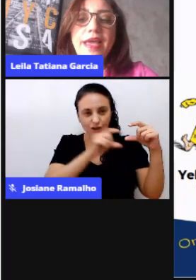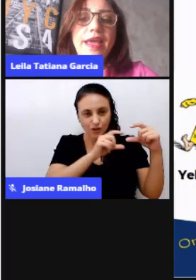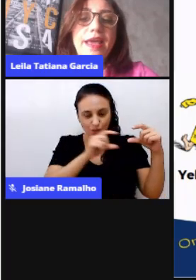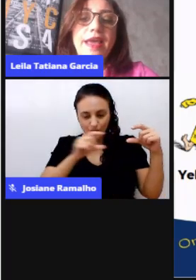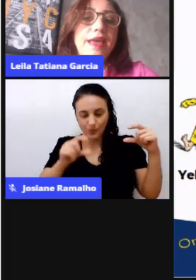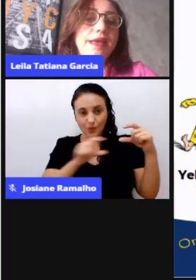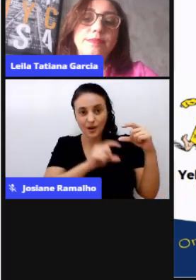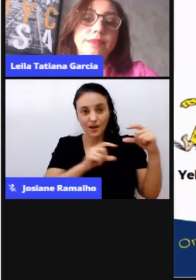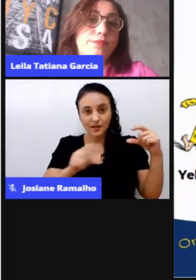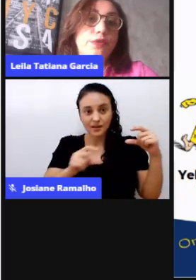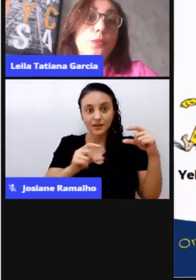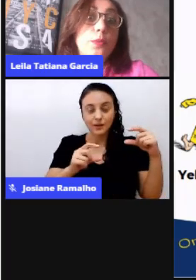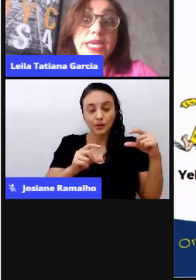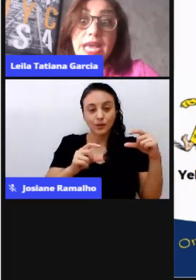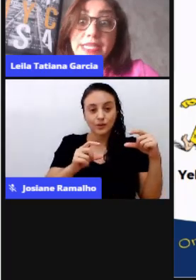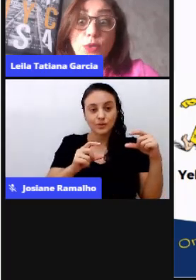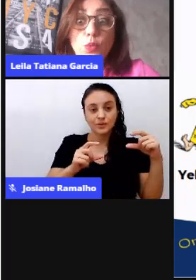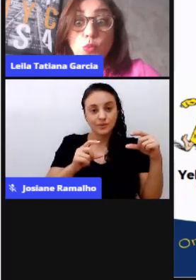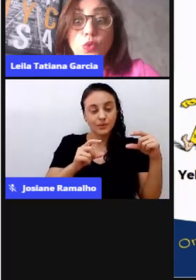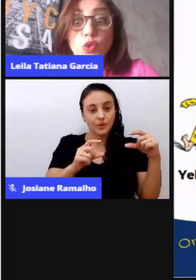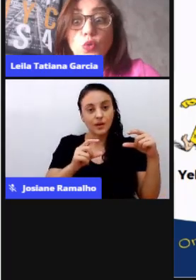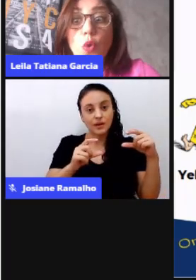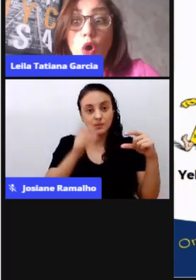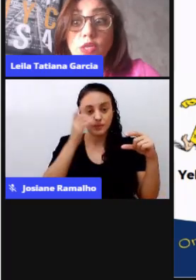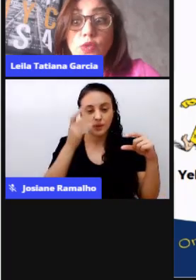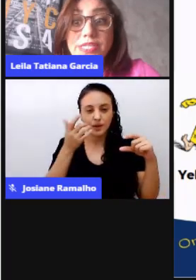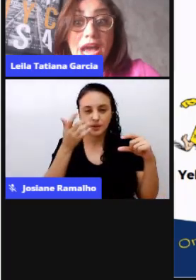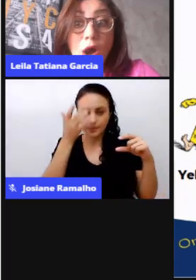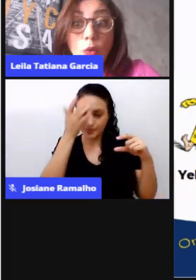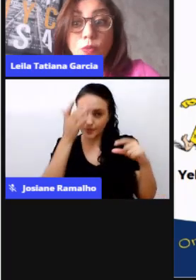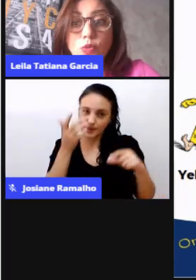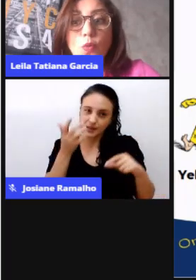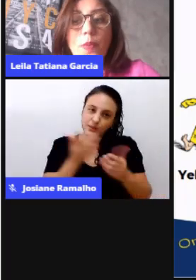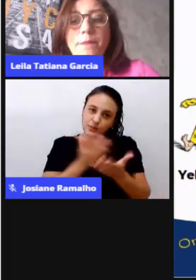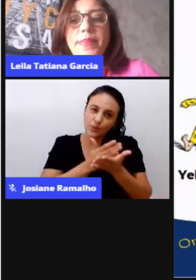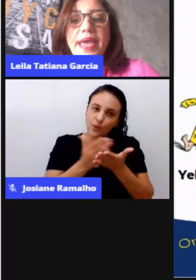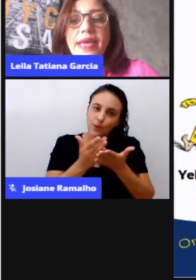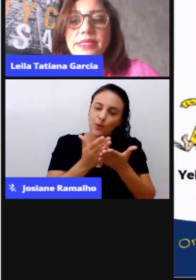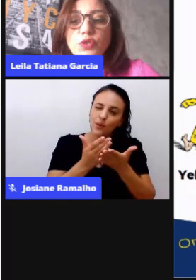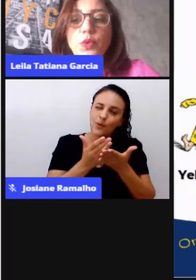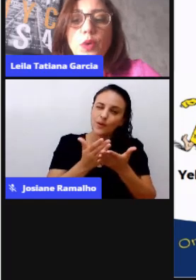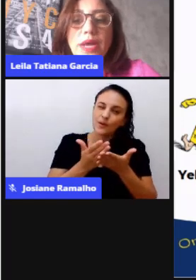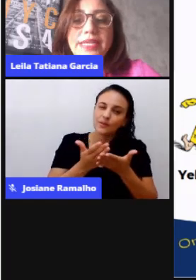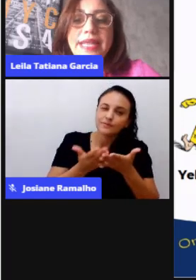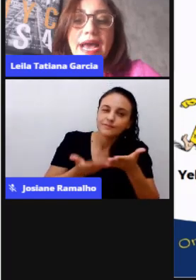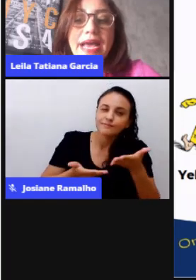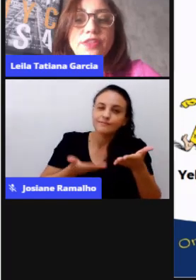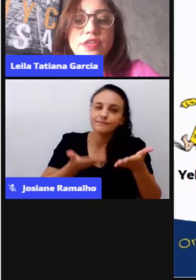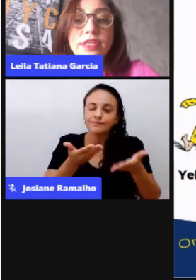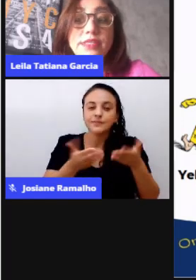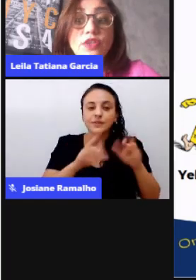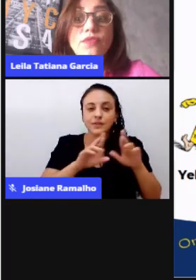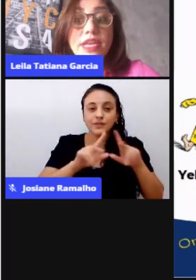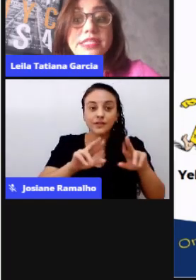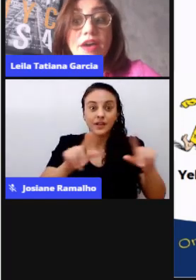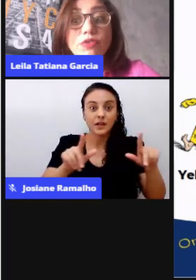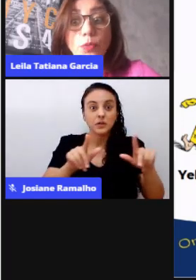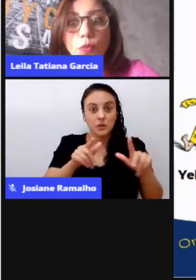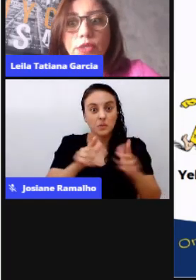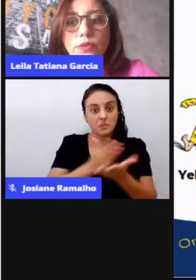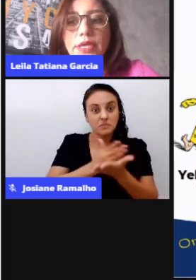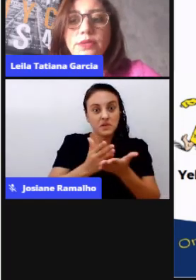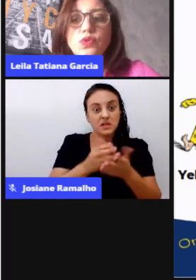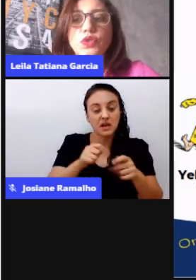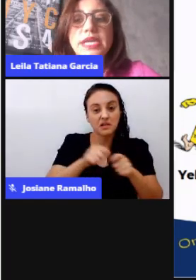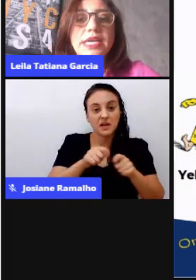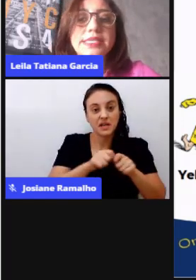Tá? Foram publicados alguns luxuosos álbuns com papéis de boa qualidade e se